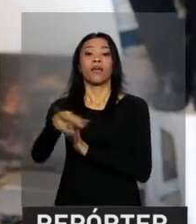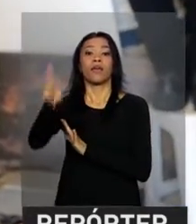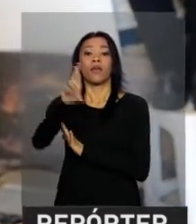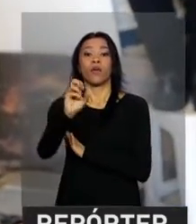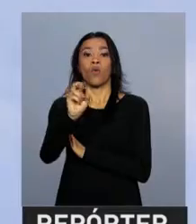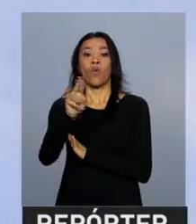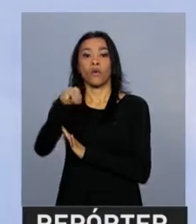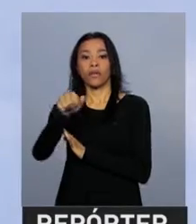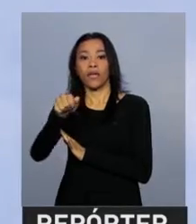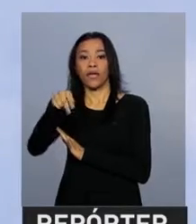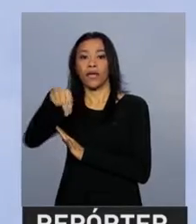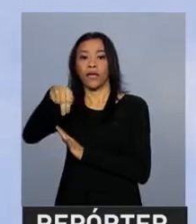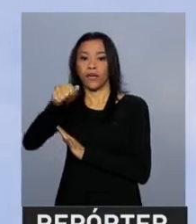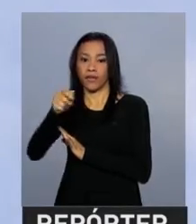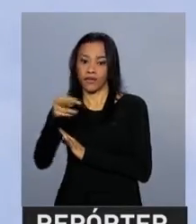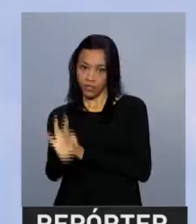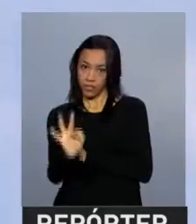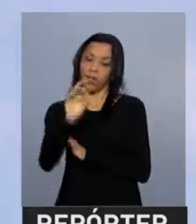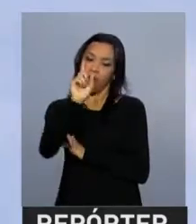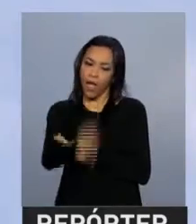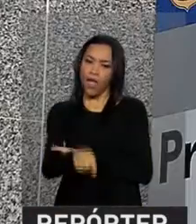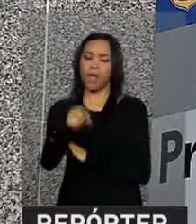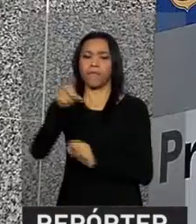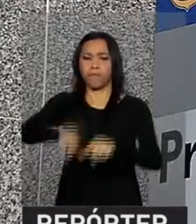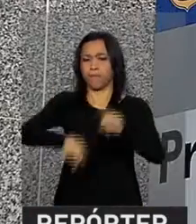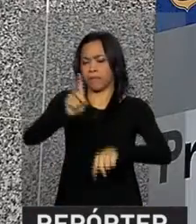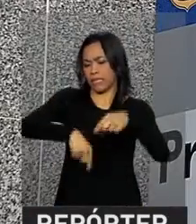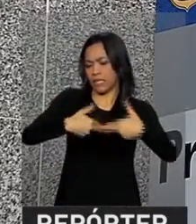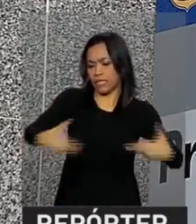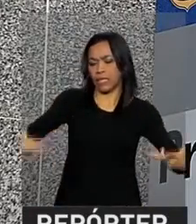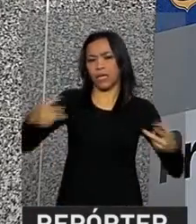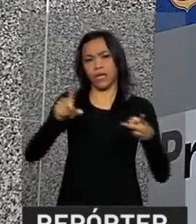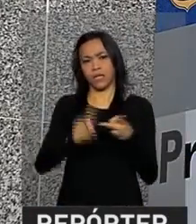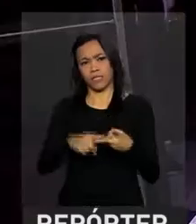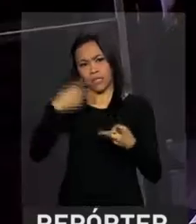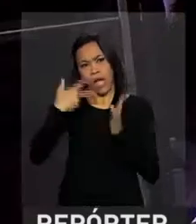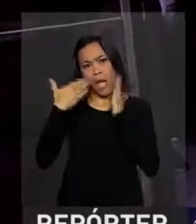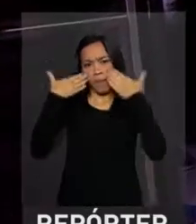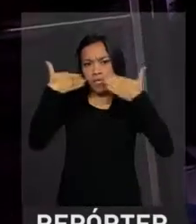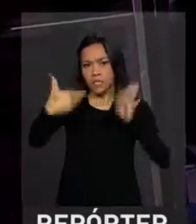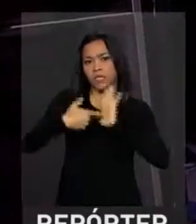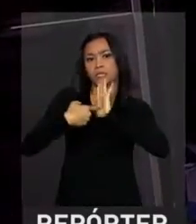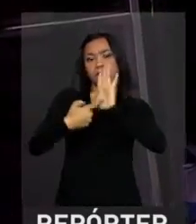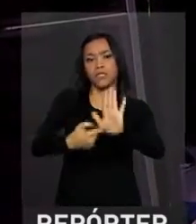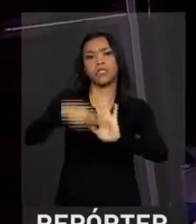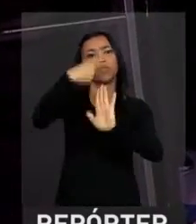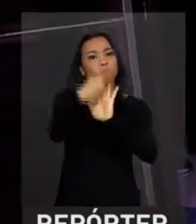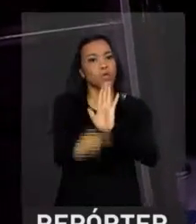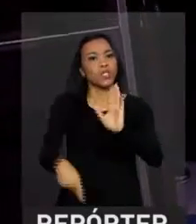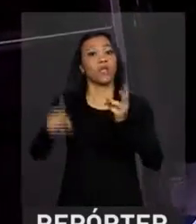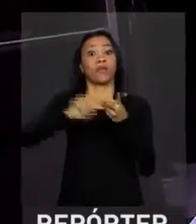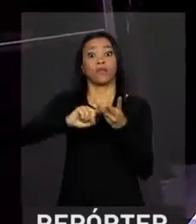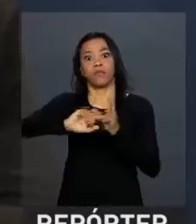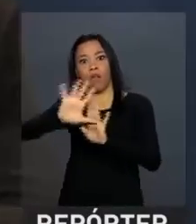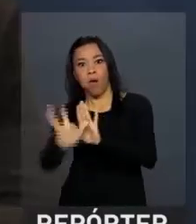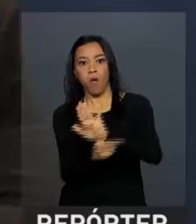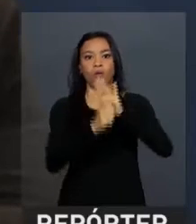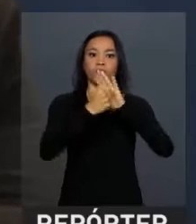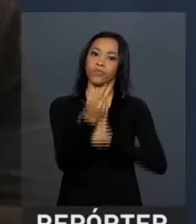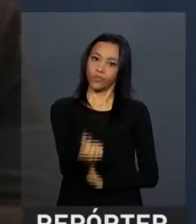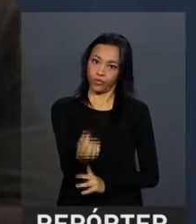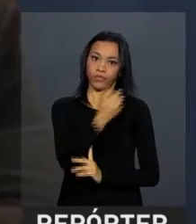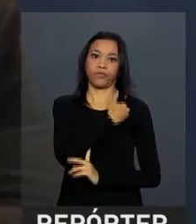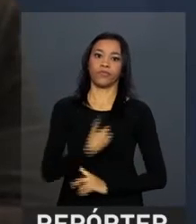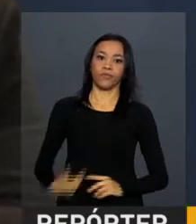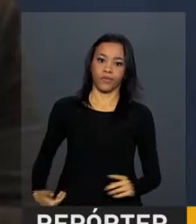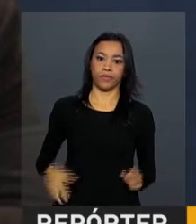superfaturamento, realização de serviços ou produtos fictícios, apresentação de projetos duplicados e desvio da verba pública. A Lei